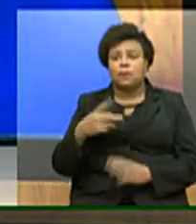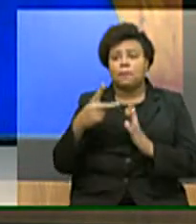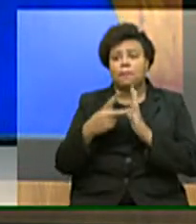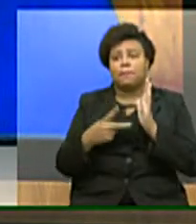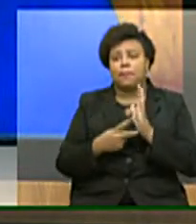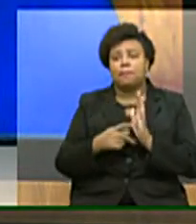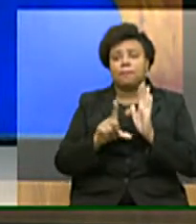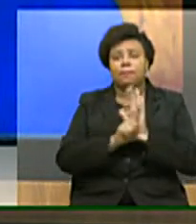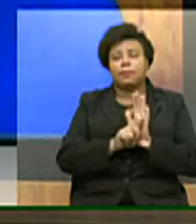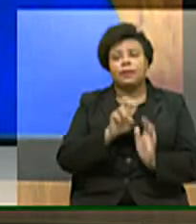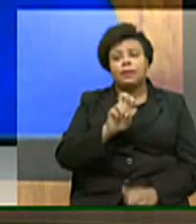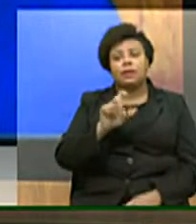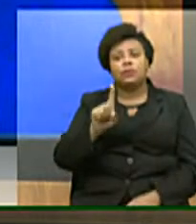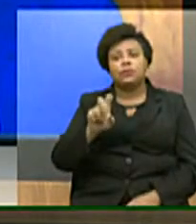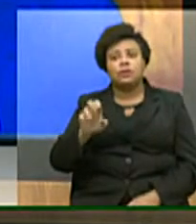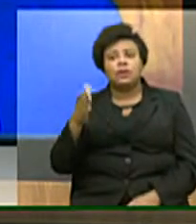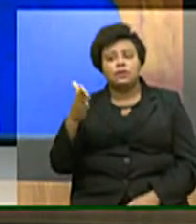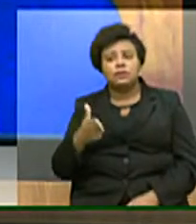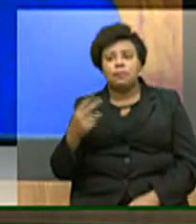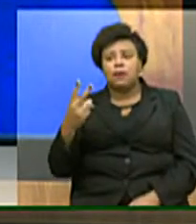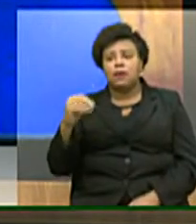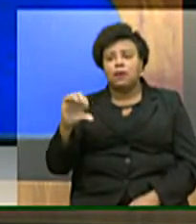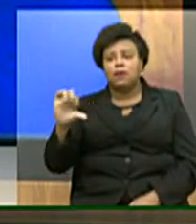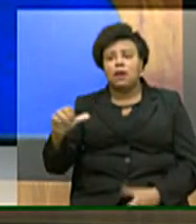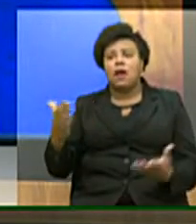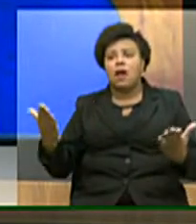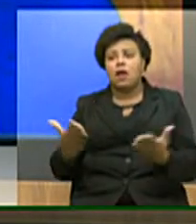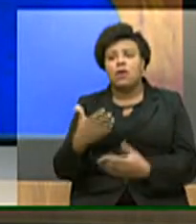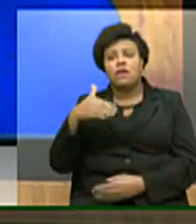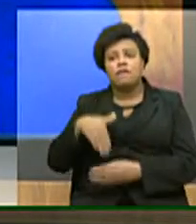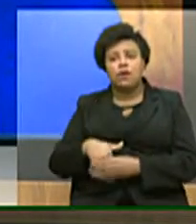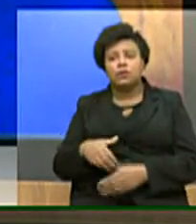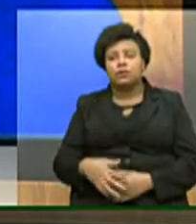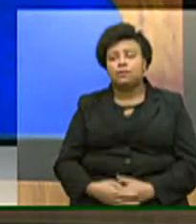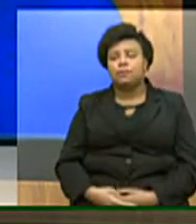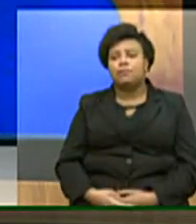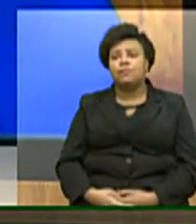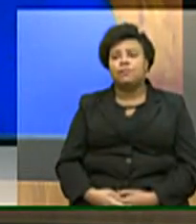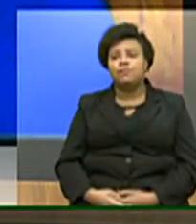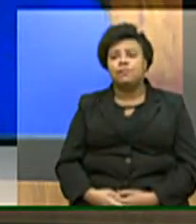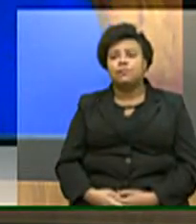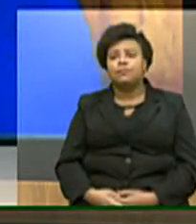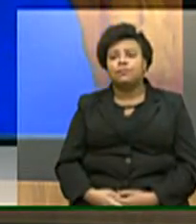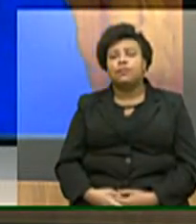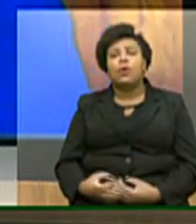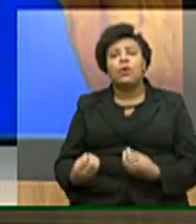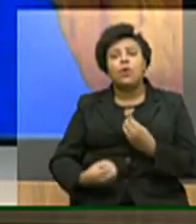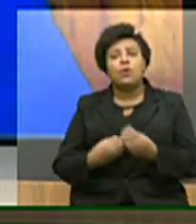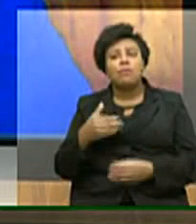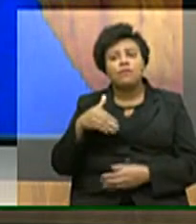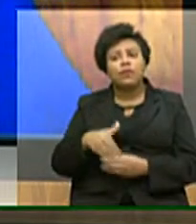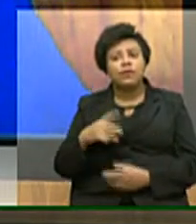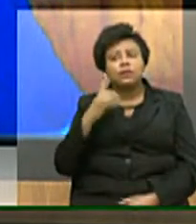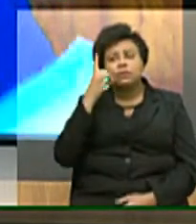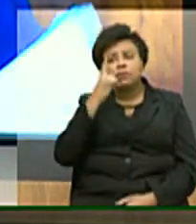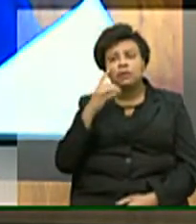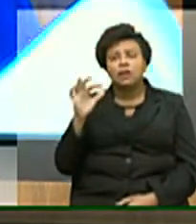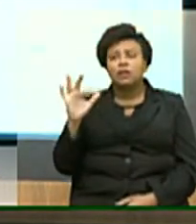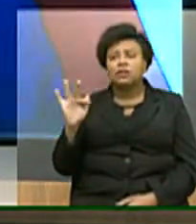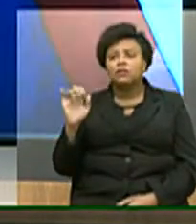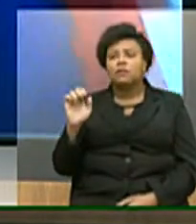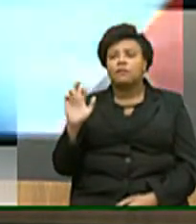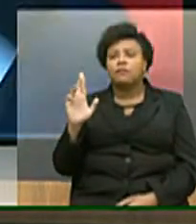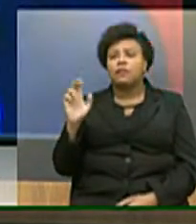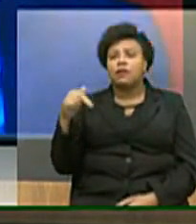PL 515-2019. Está em votação. Como vota o deputado Fernando